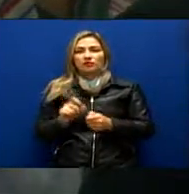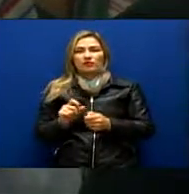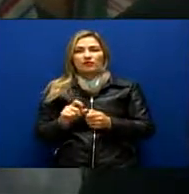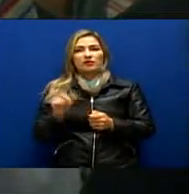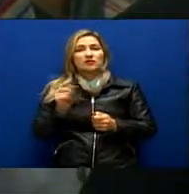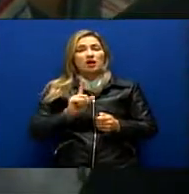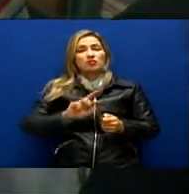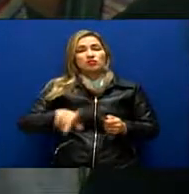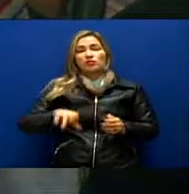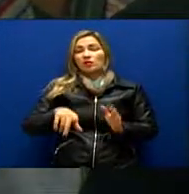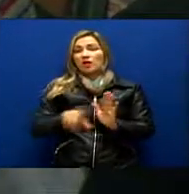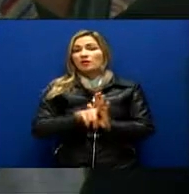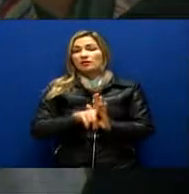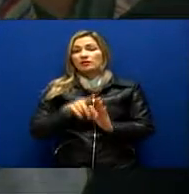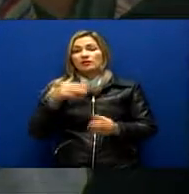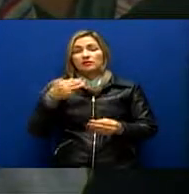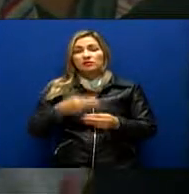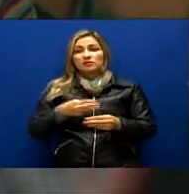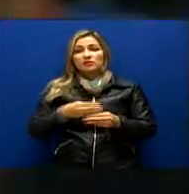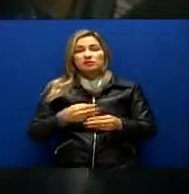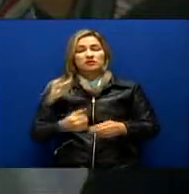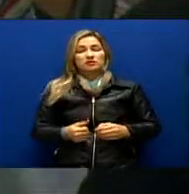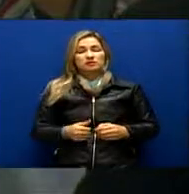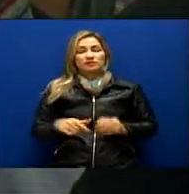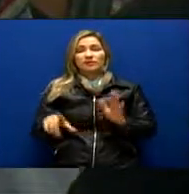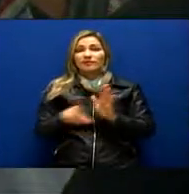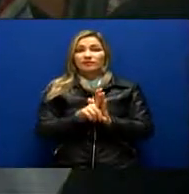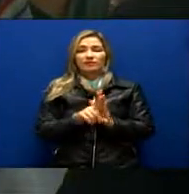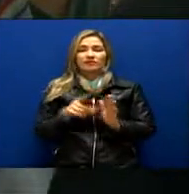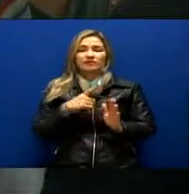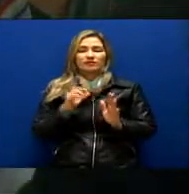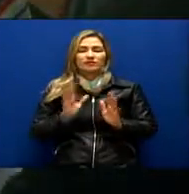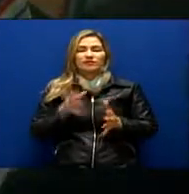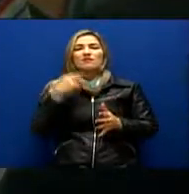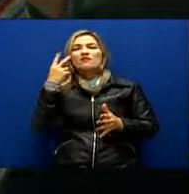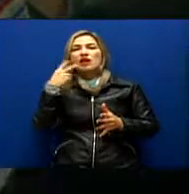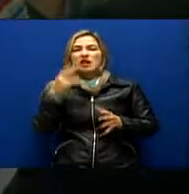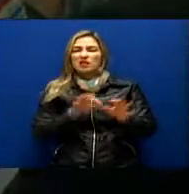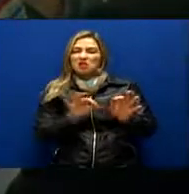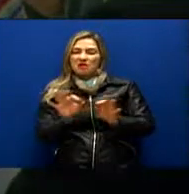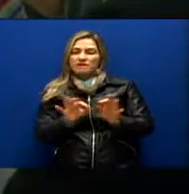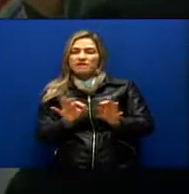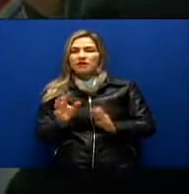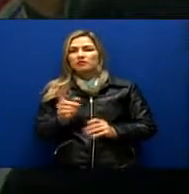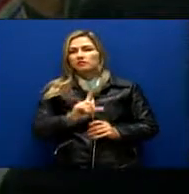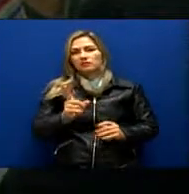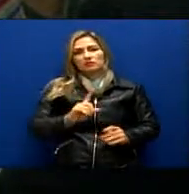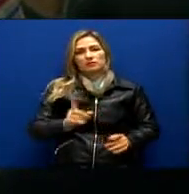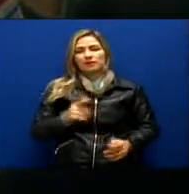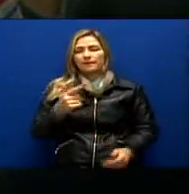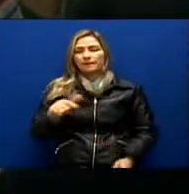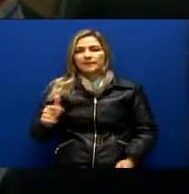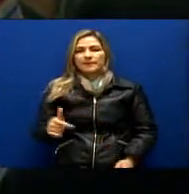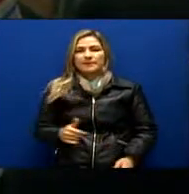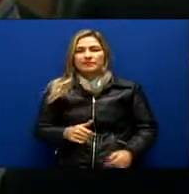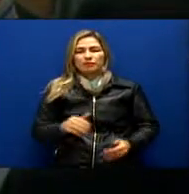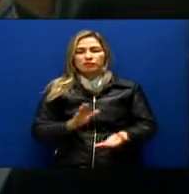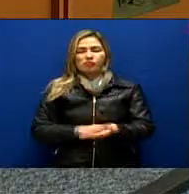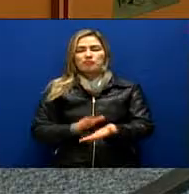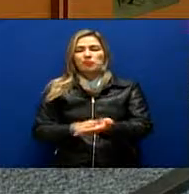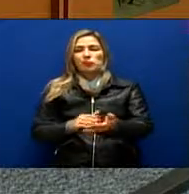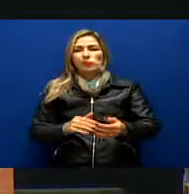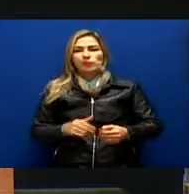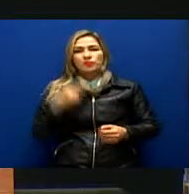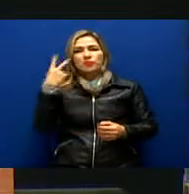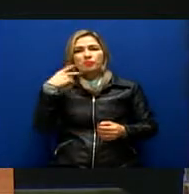lei municipal que a pessoa tem direito. Então não tem nada a ver que o vereador ajeita para que a pessoa tenha esse benefício. Parabéns, Mangá. Obrigado.